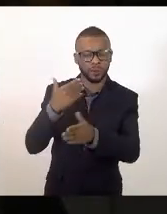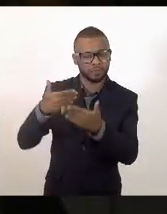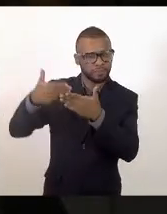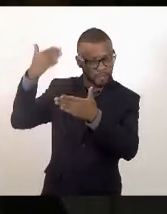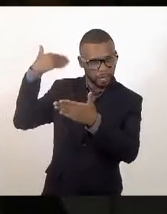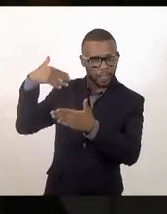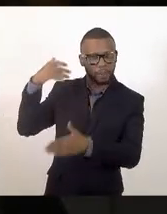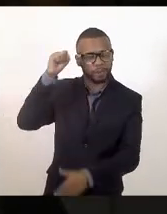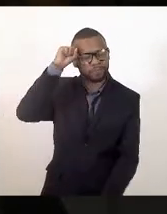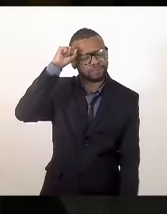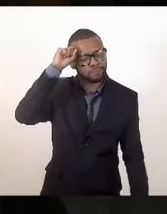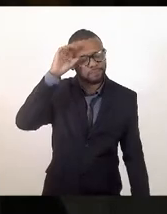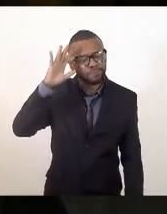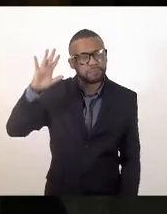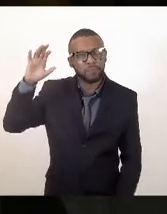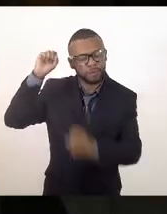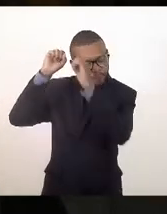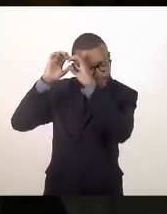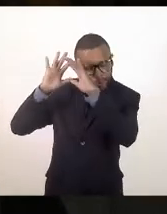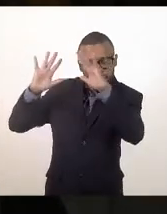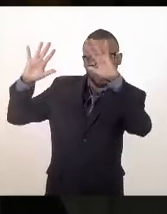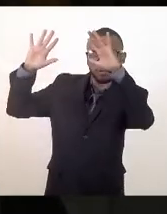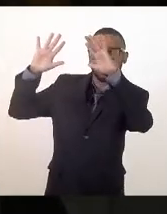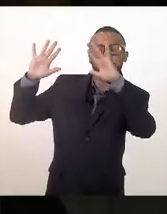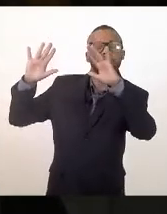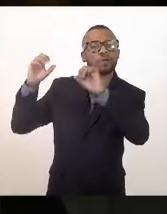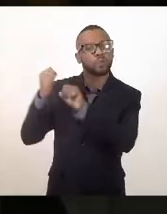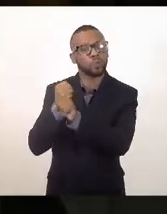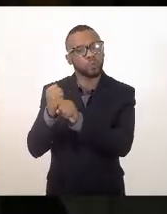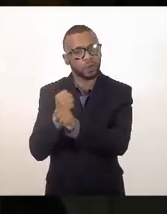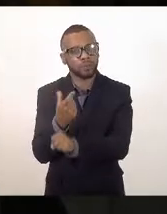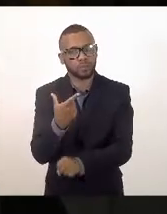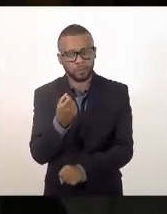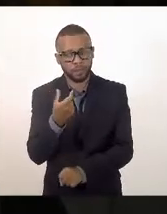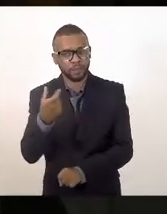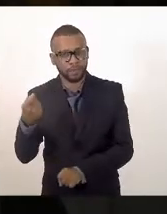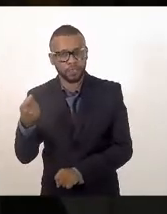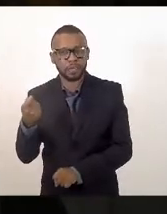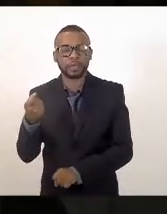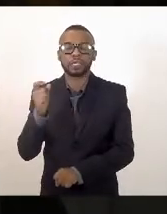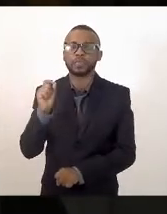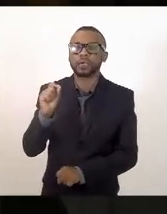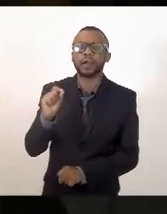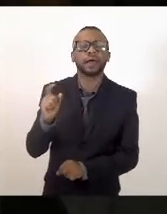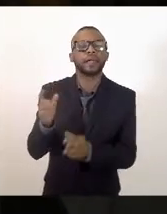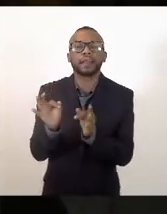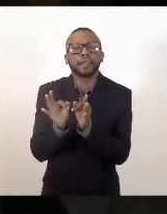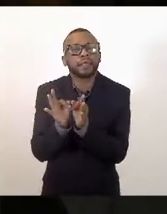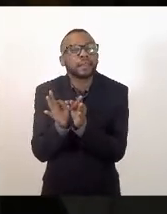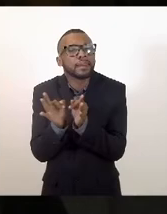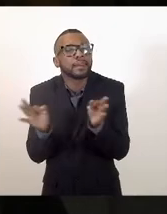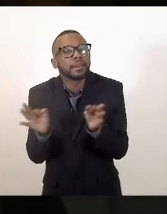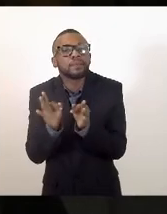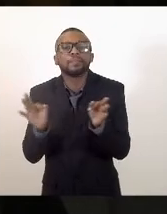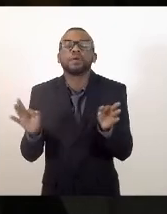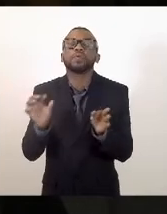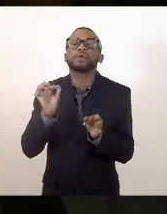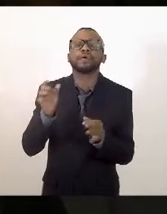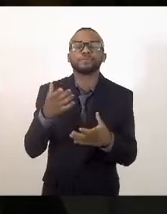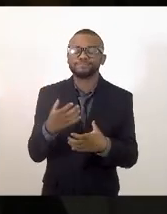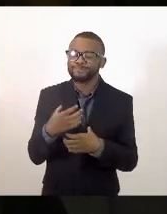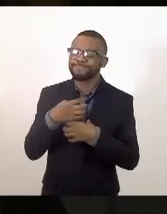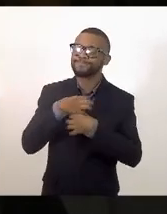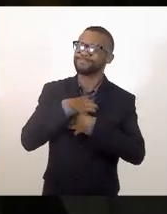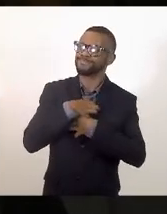época, estou falando de 2020, que era simplesmente um